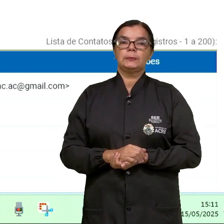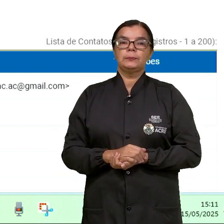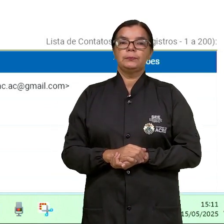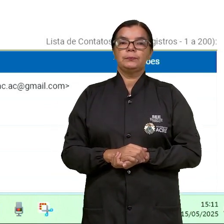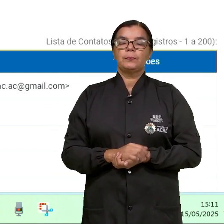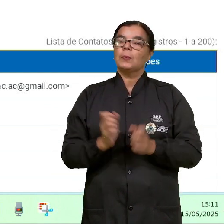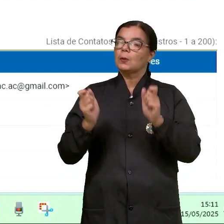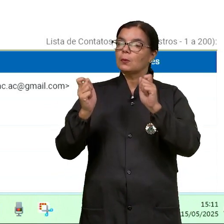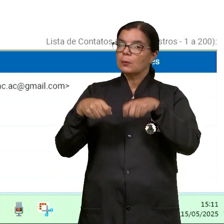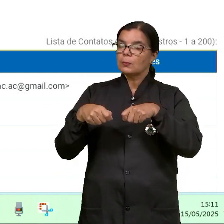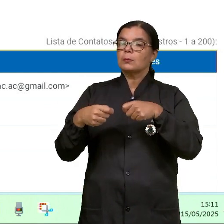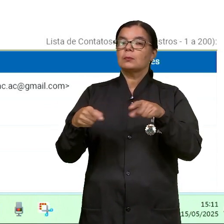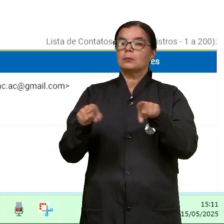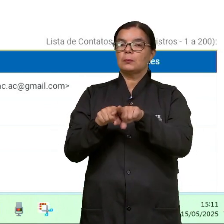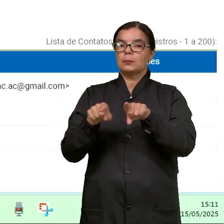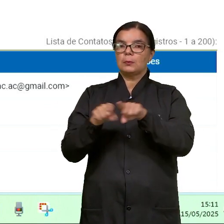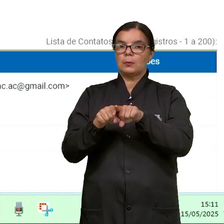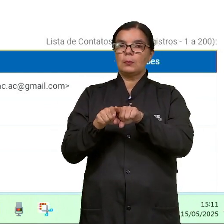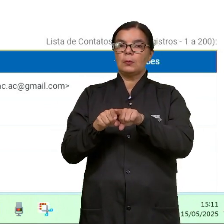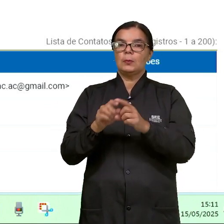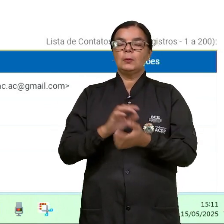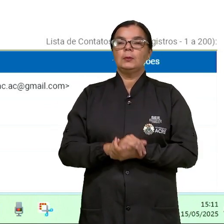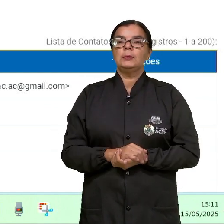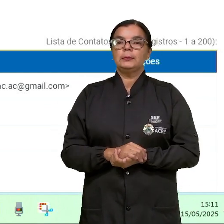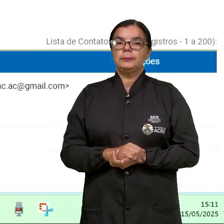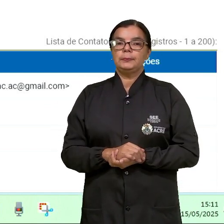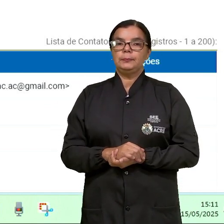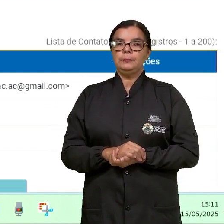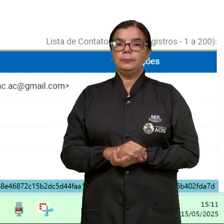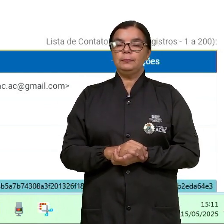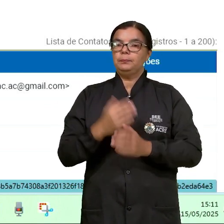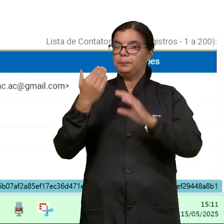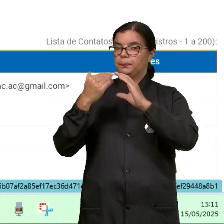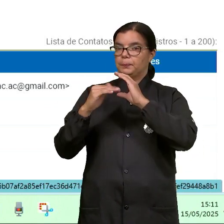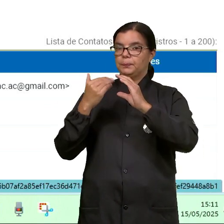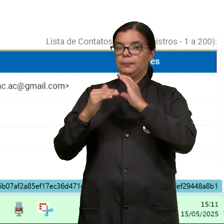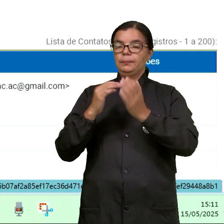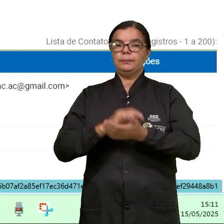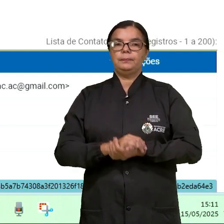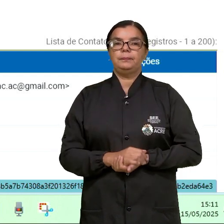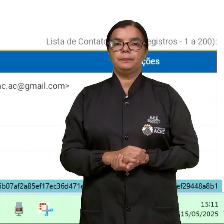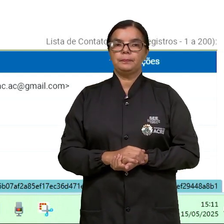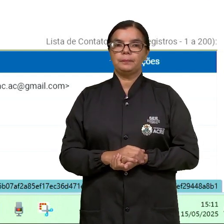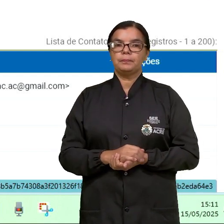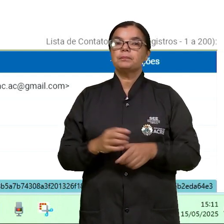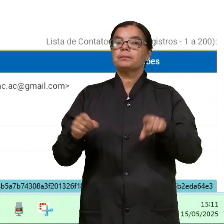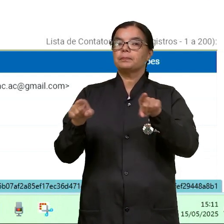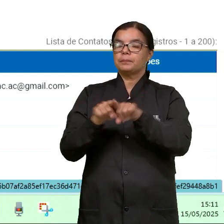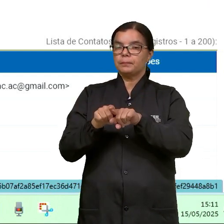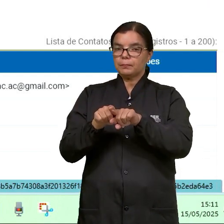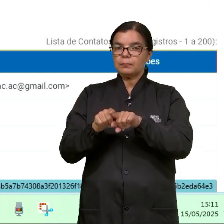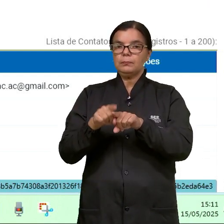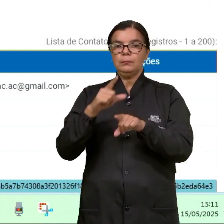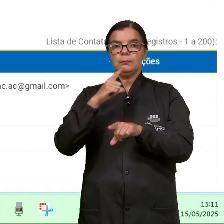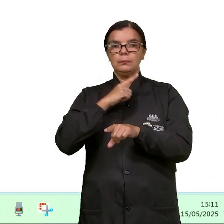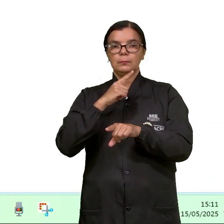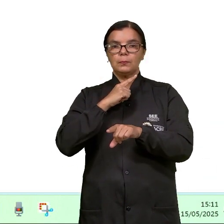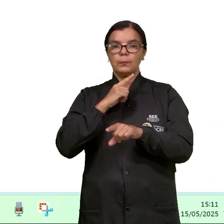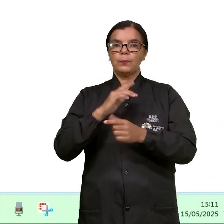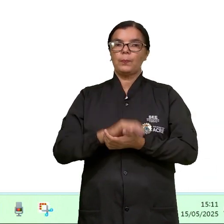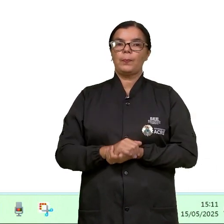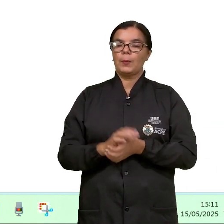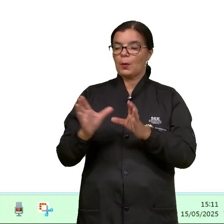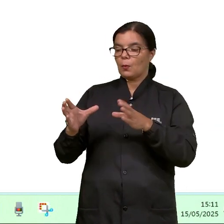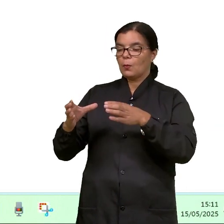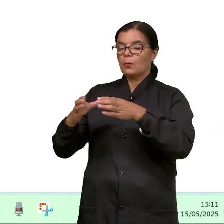para que você possa estar mandando. E também tem aqui, ó, um grupo